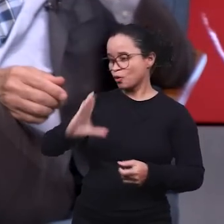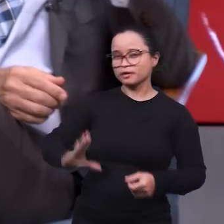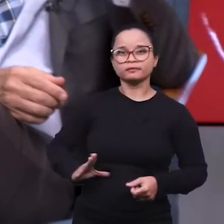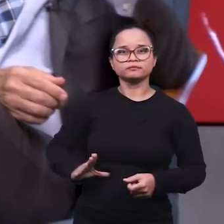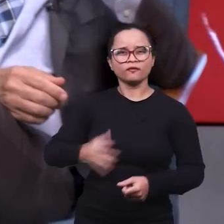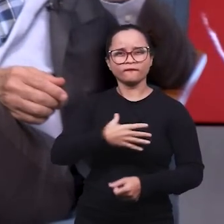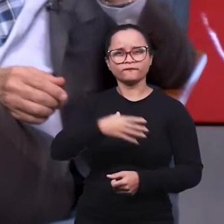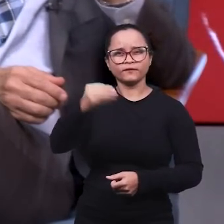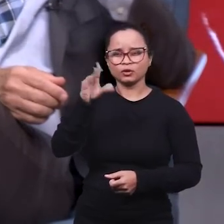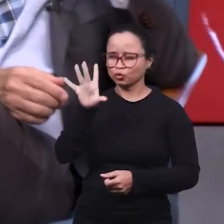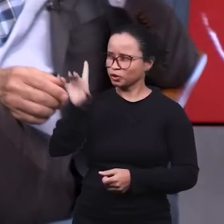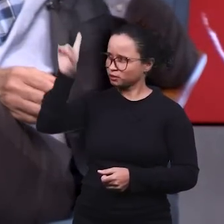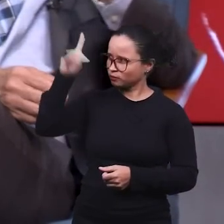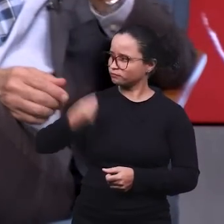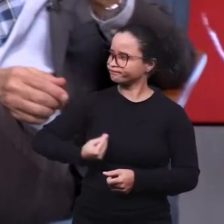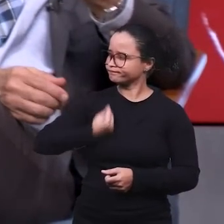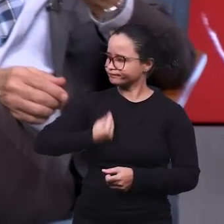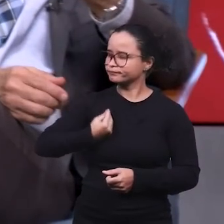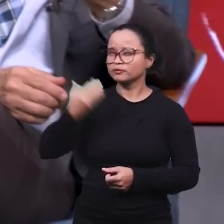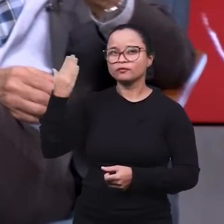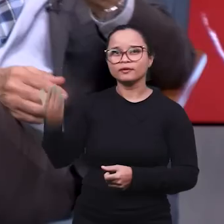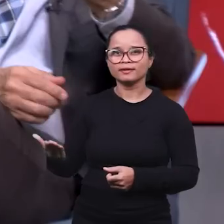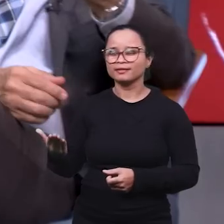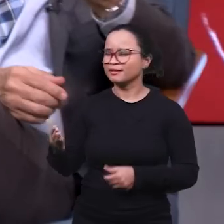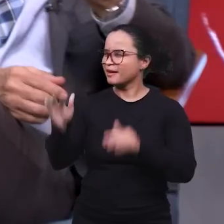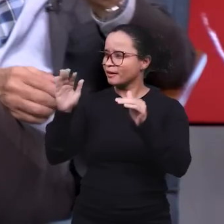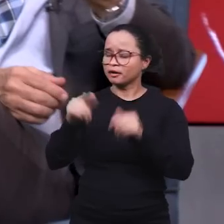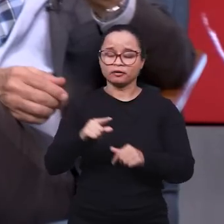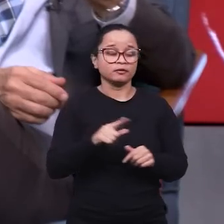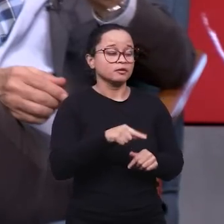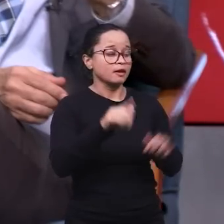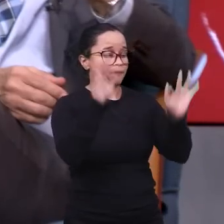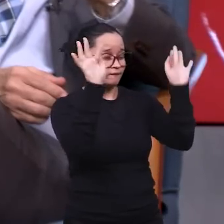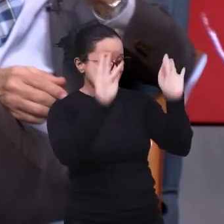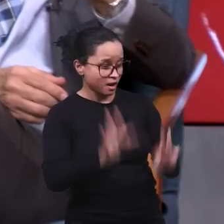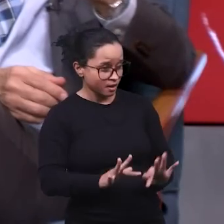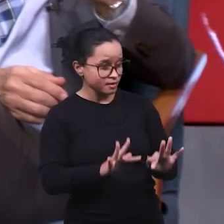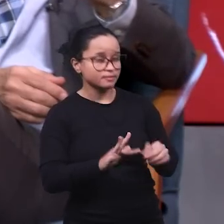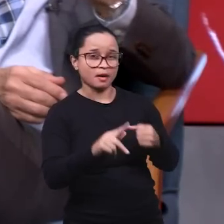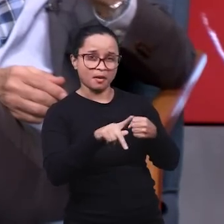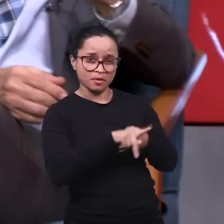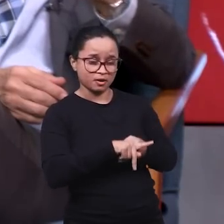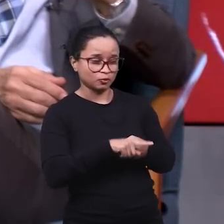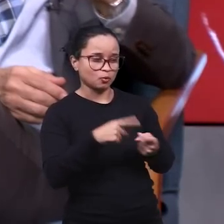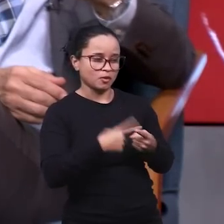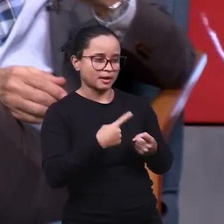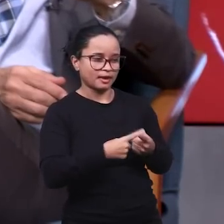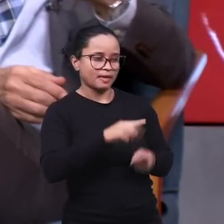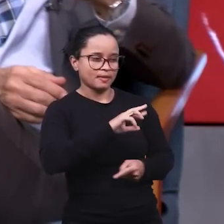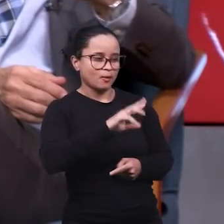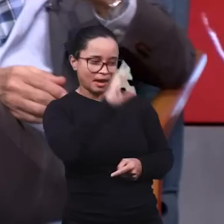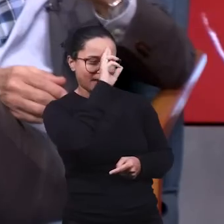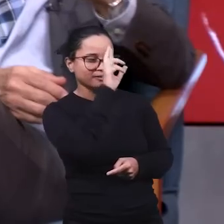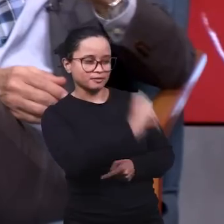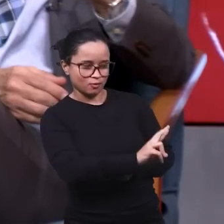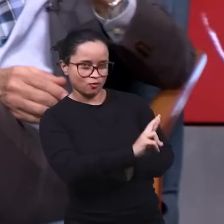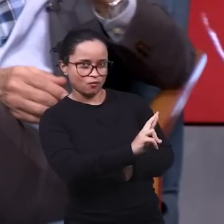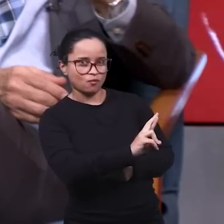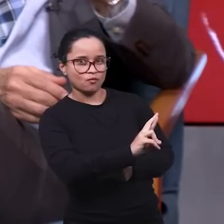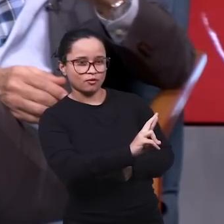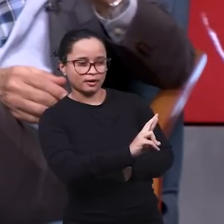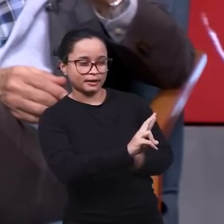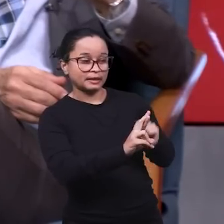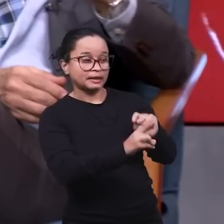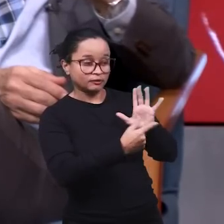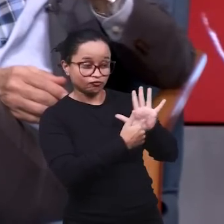do Deus vivo. Você é bem-aventurado, Pedro, porque não foi carne e sangue